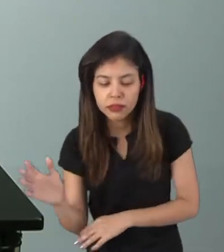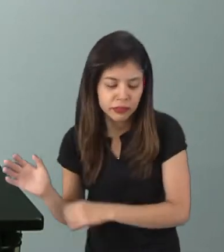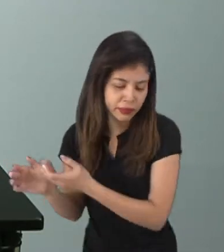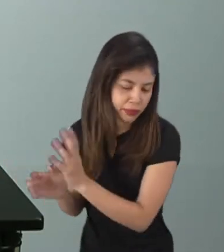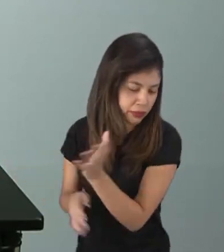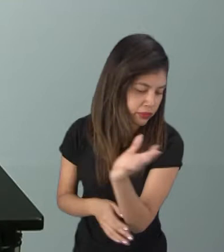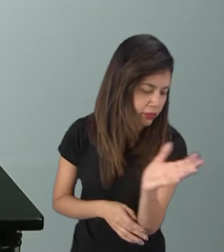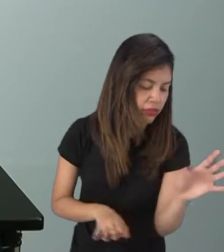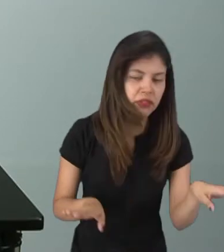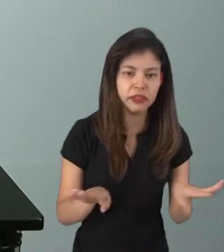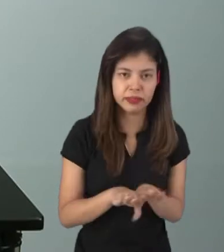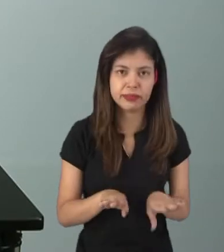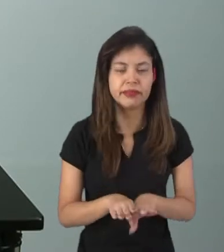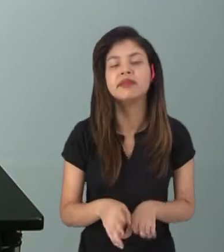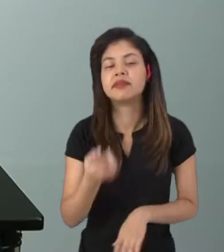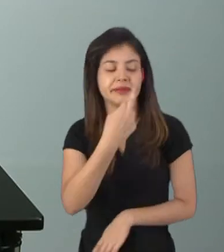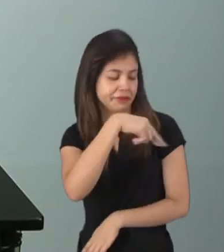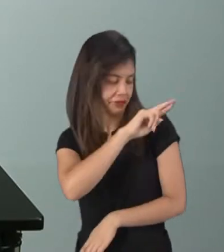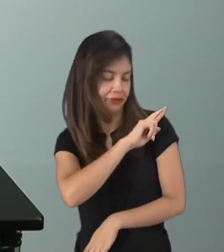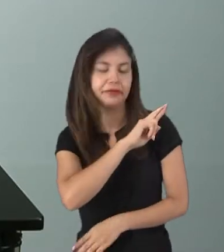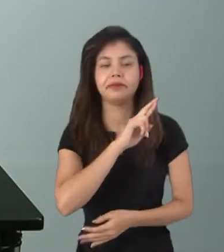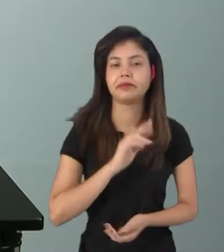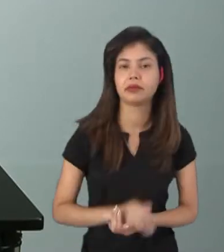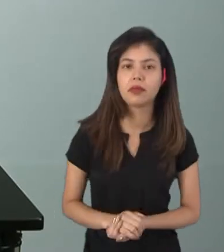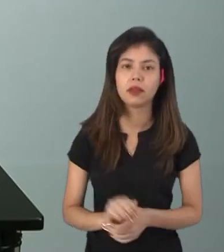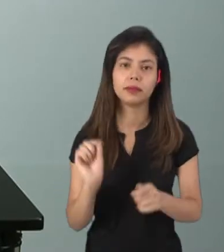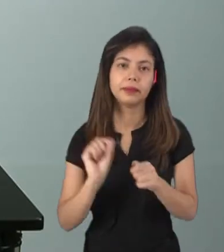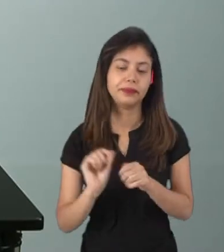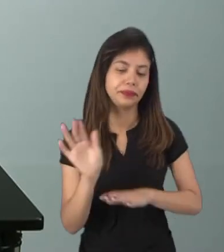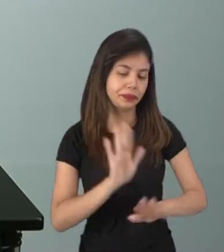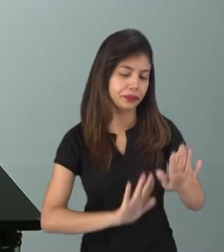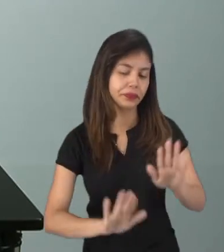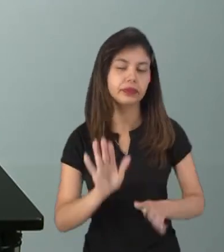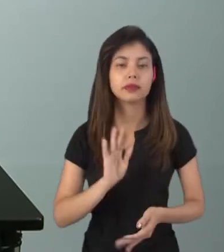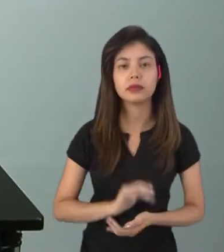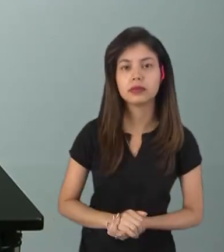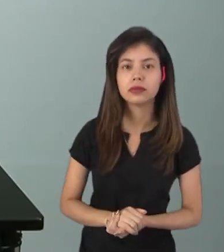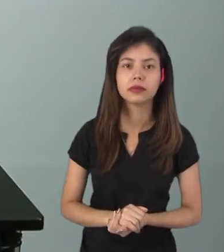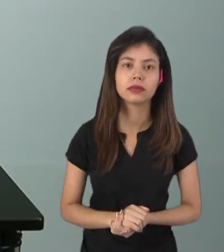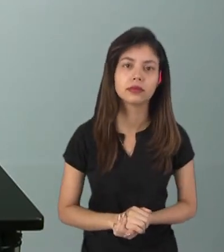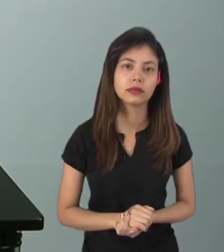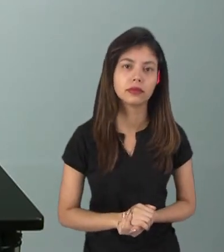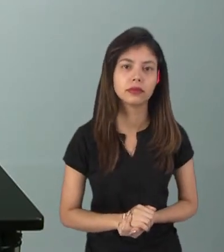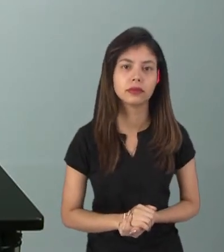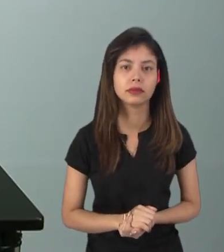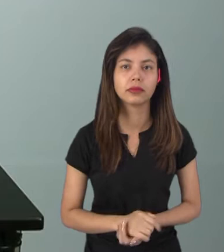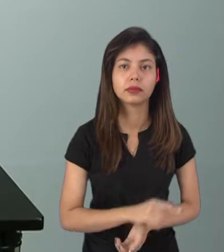cuidar daquele espaço, quem tem essa responsabilidade de fazer a manutenção